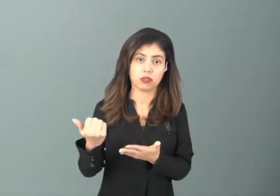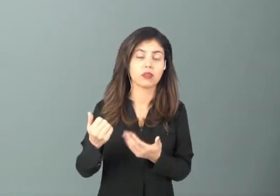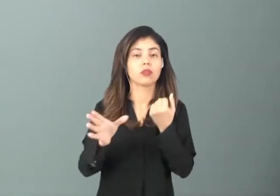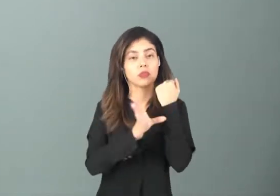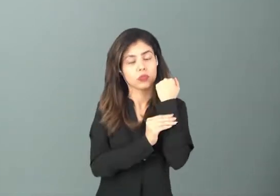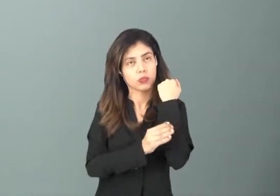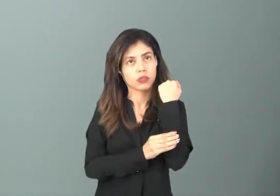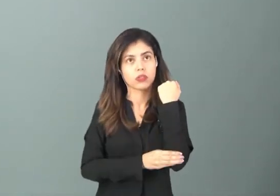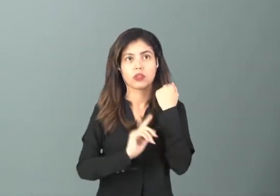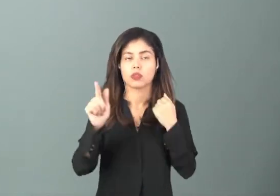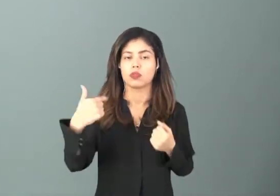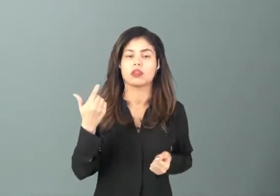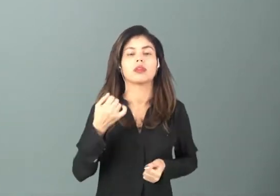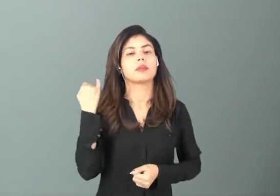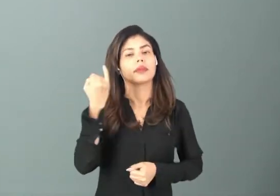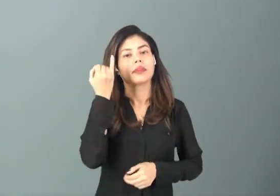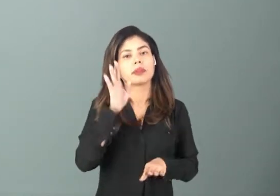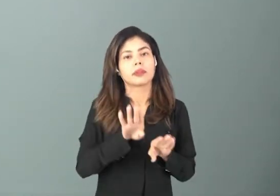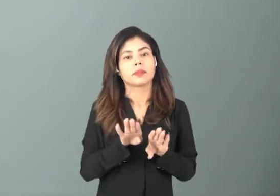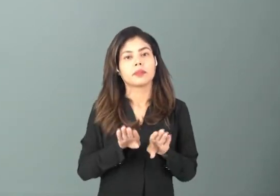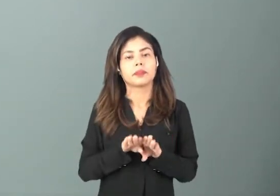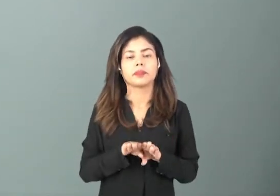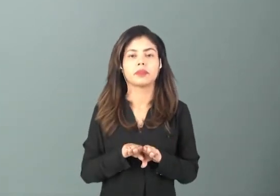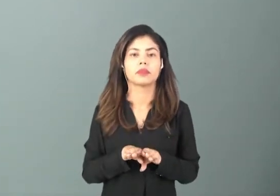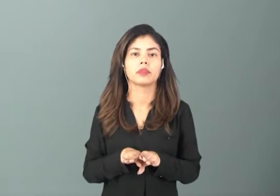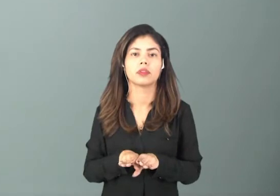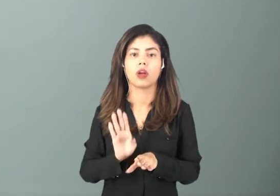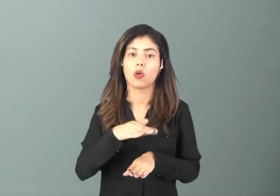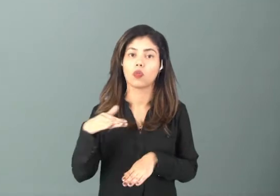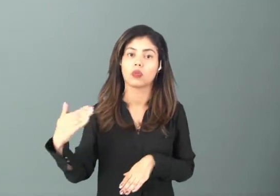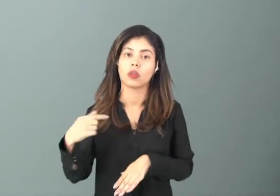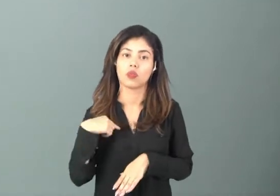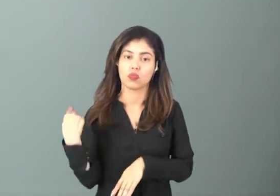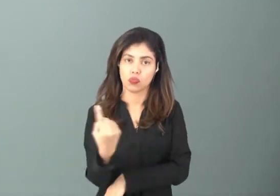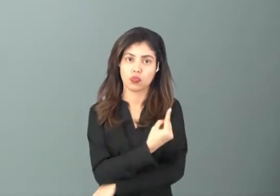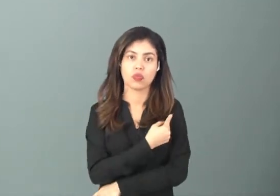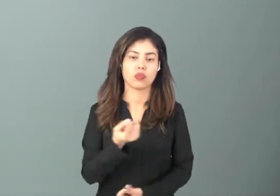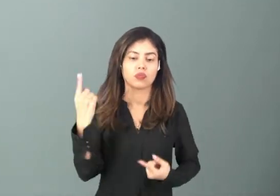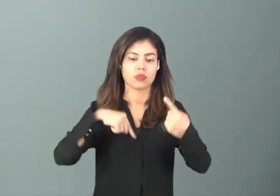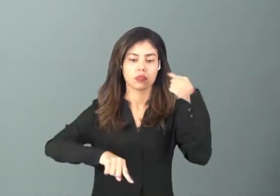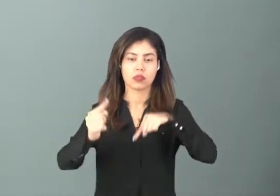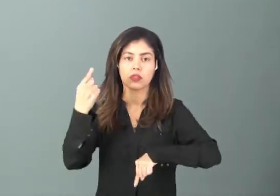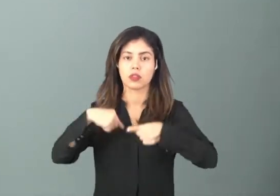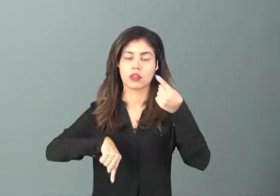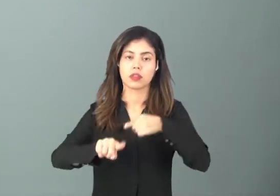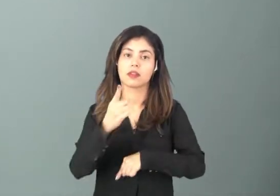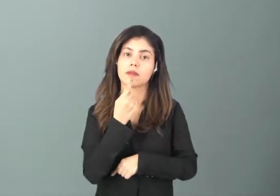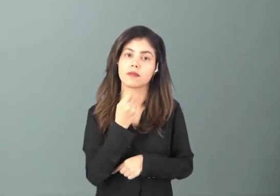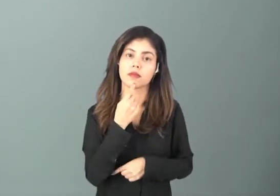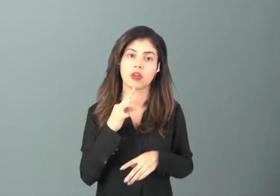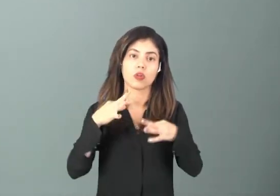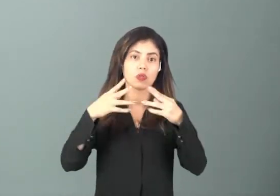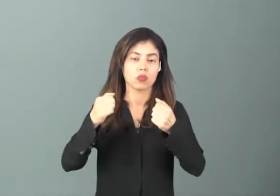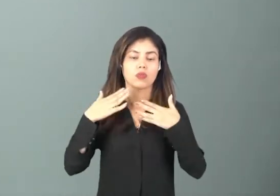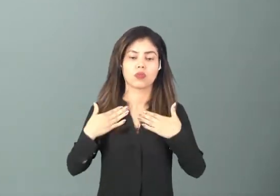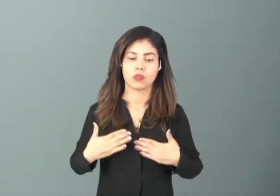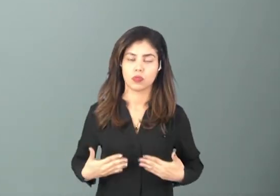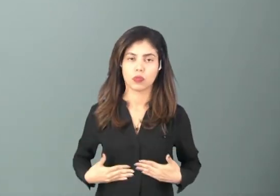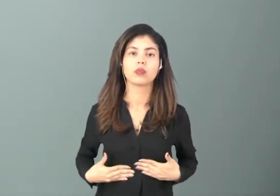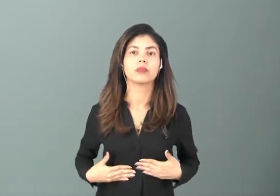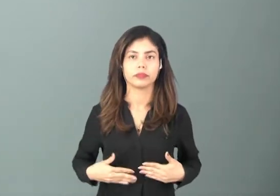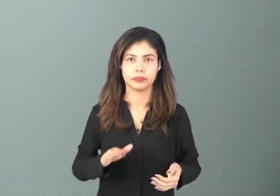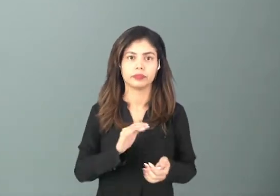da outra coisa bastante importante é que o nosso sangue vai conseguir ser movimentado também por todo o nosso organismo